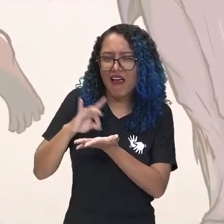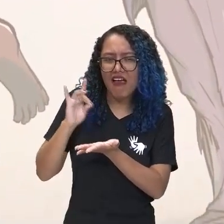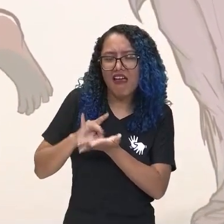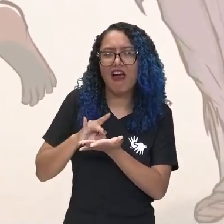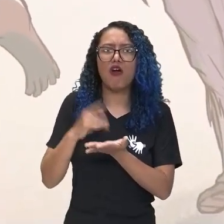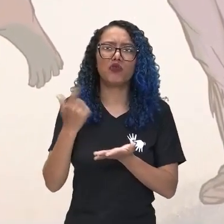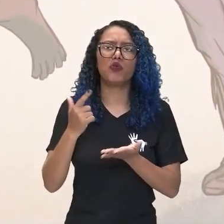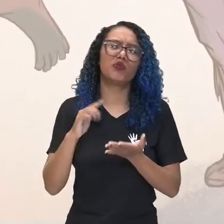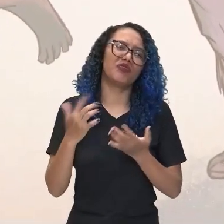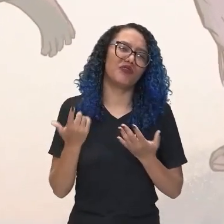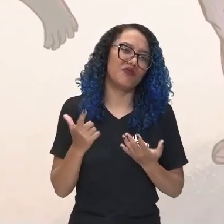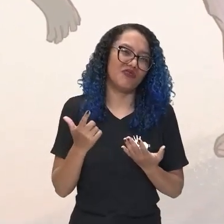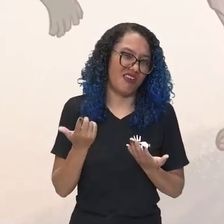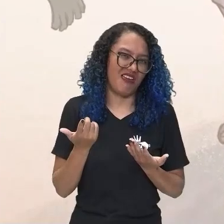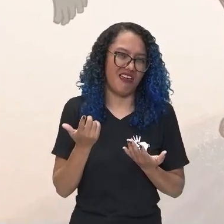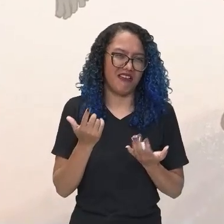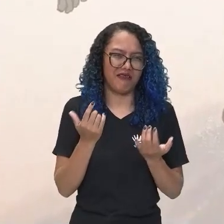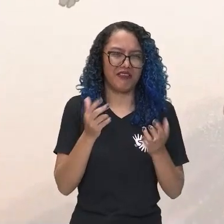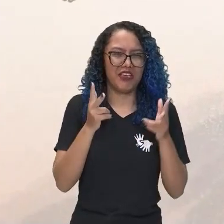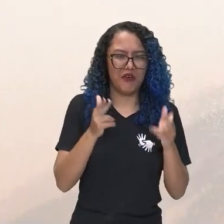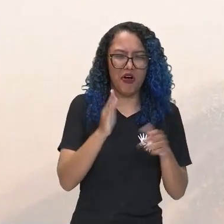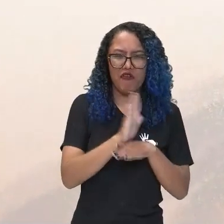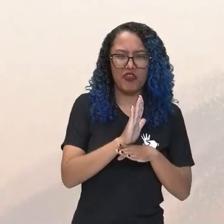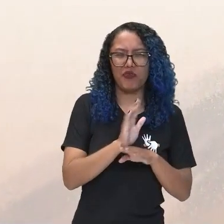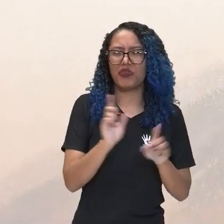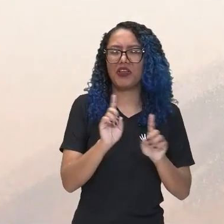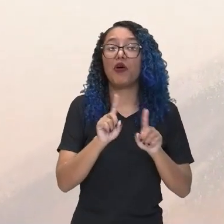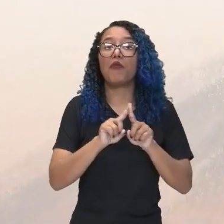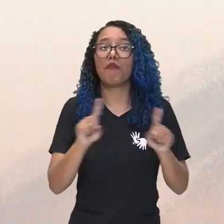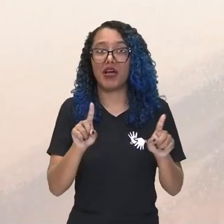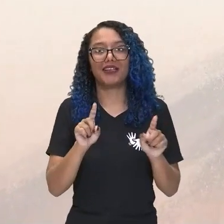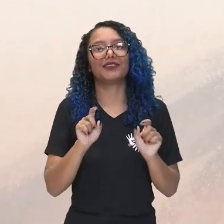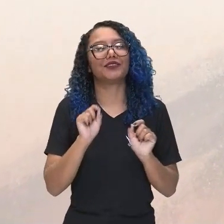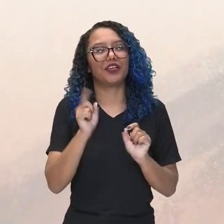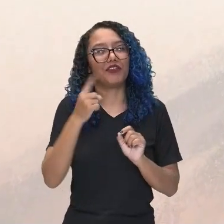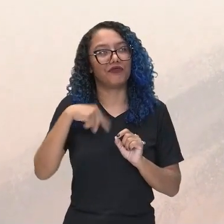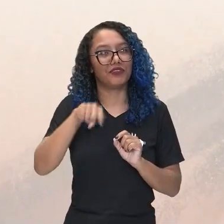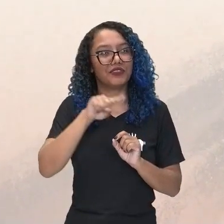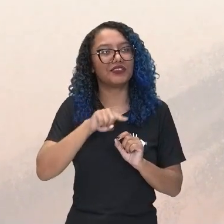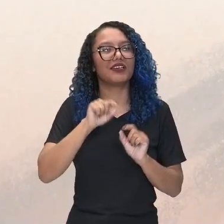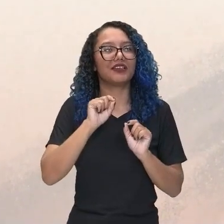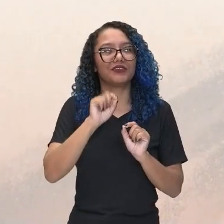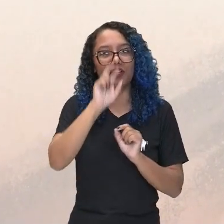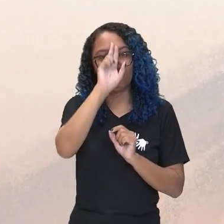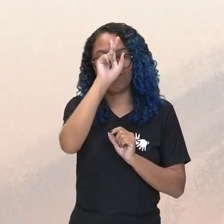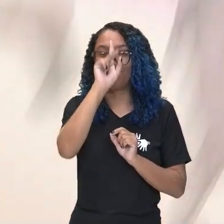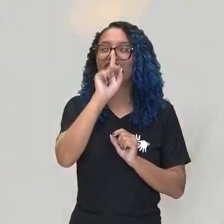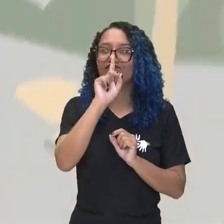verdade é que seres zumbis podem ser muito mais reais do que você imagina.